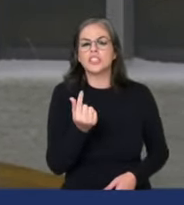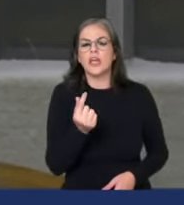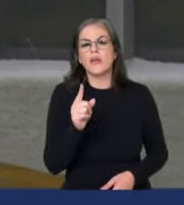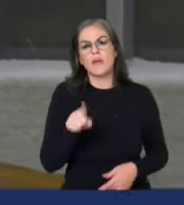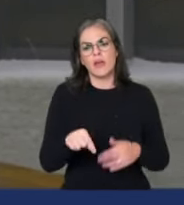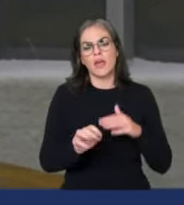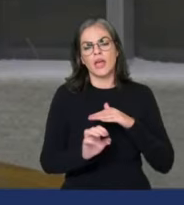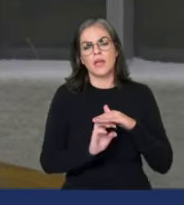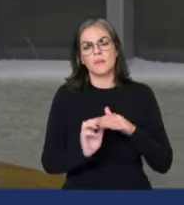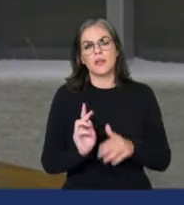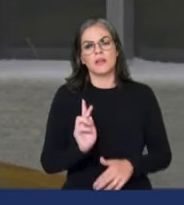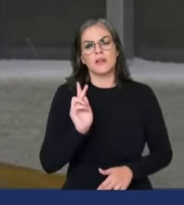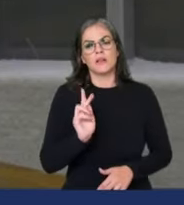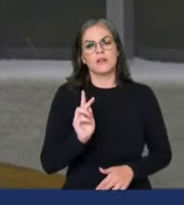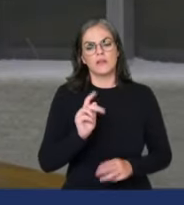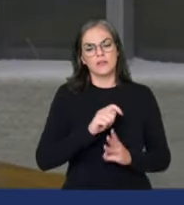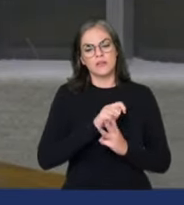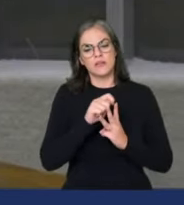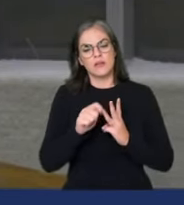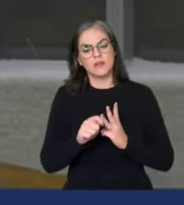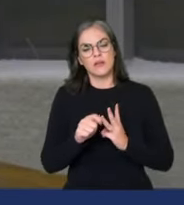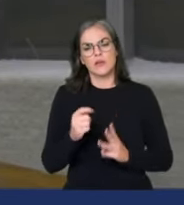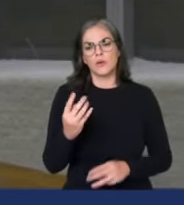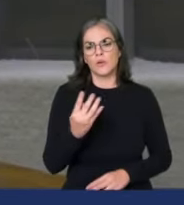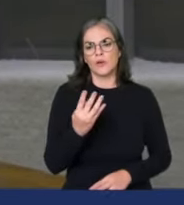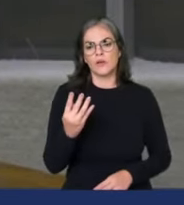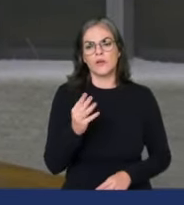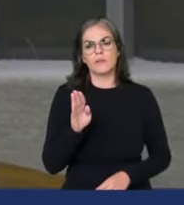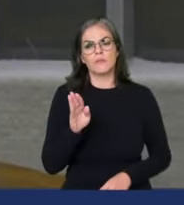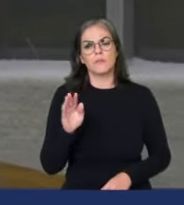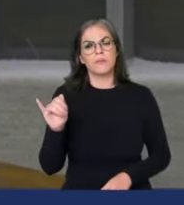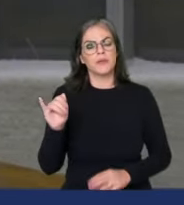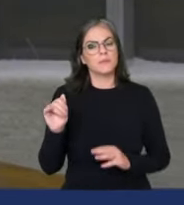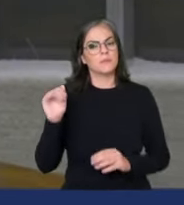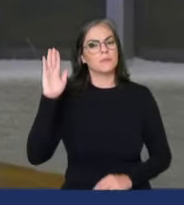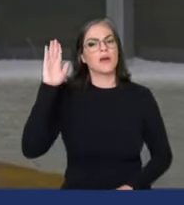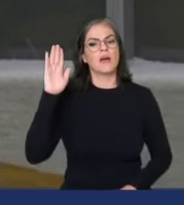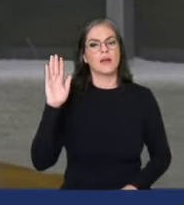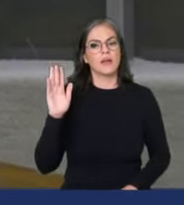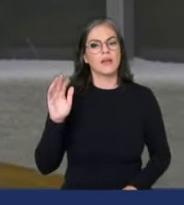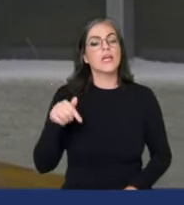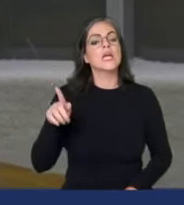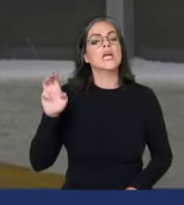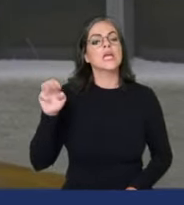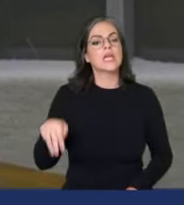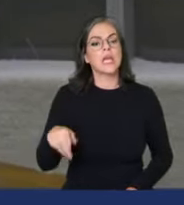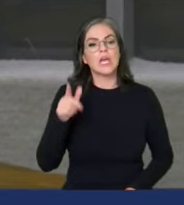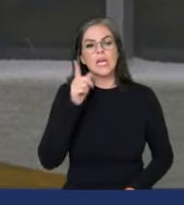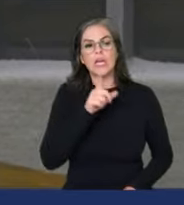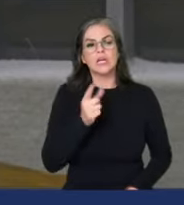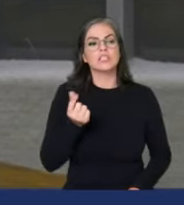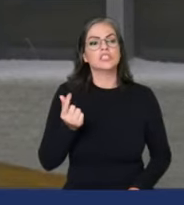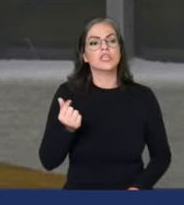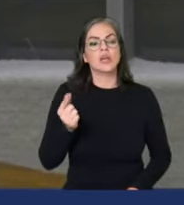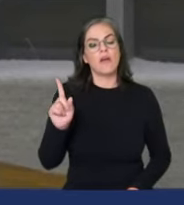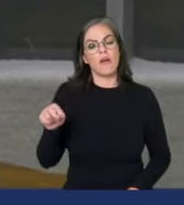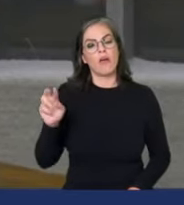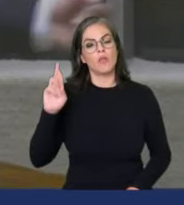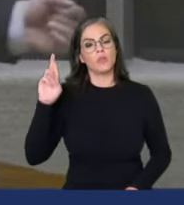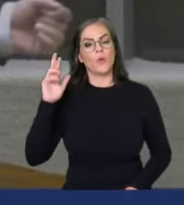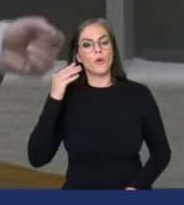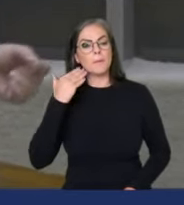no último trimestre. 44 bilhões supera isso. Vai para quem? Vai para banqueiro. Porque muitos